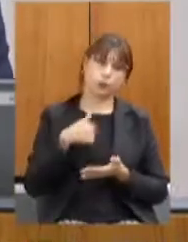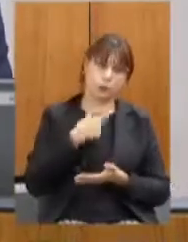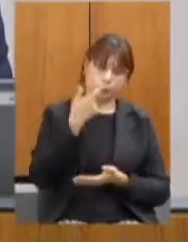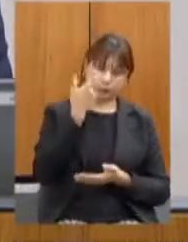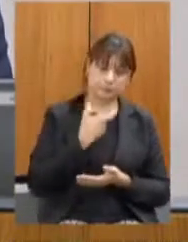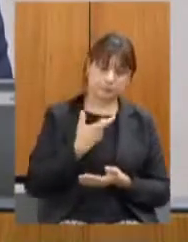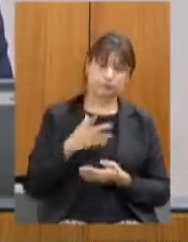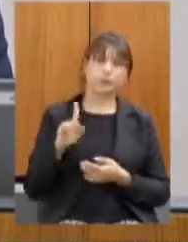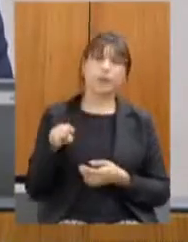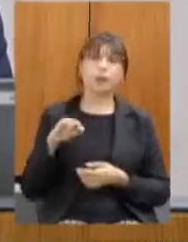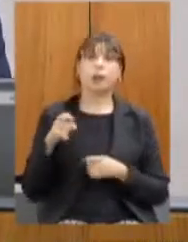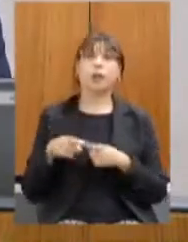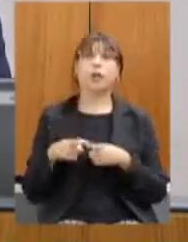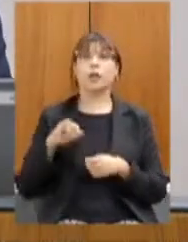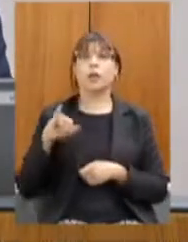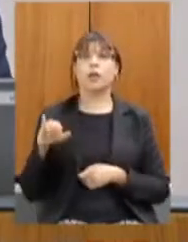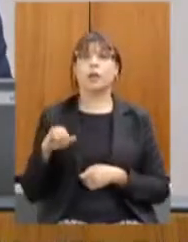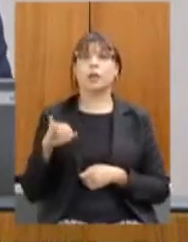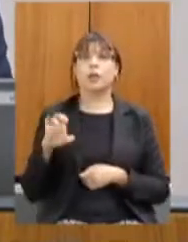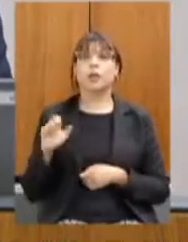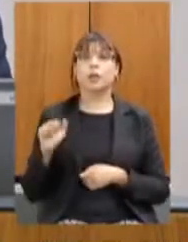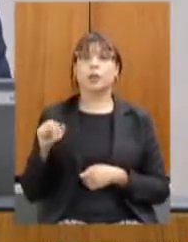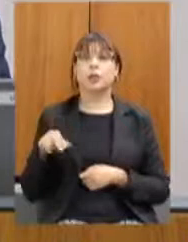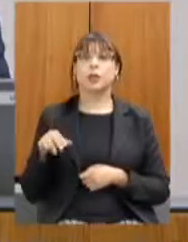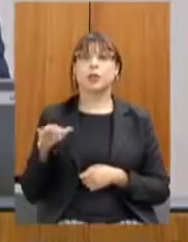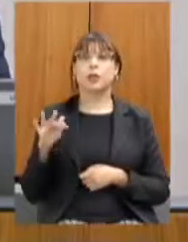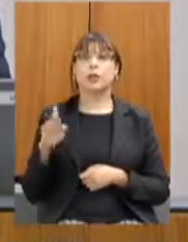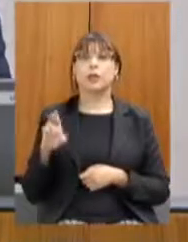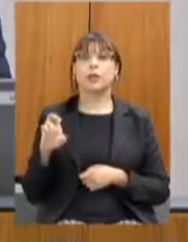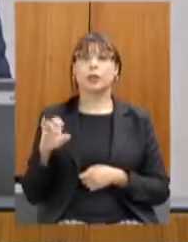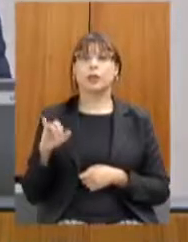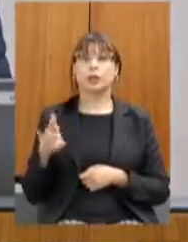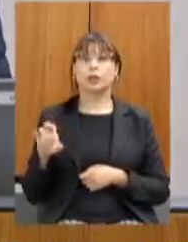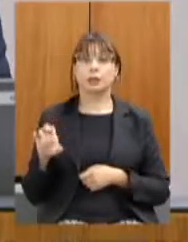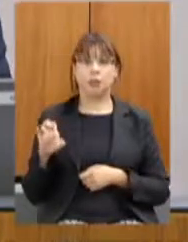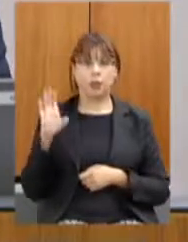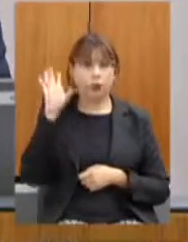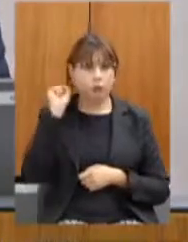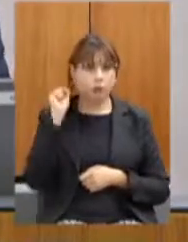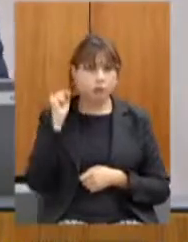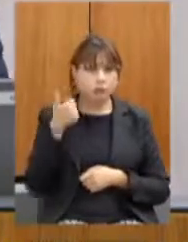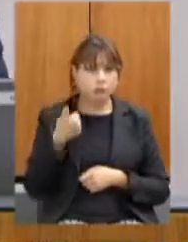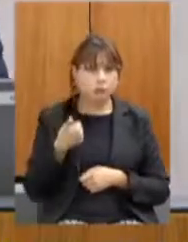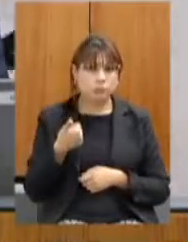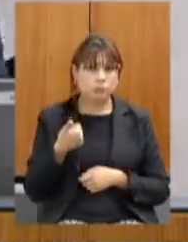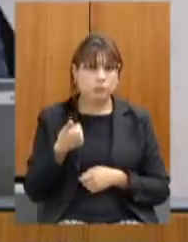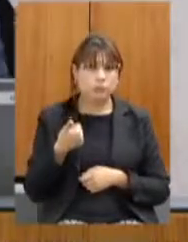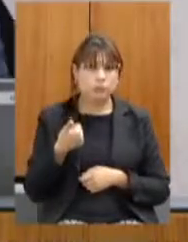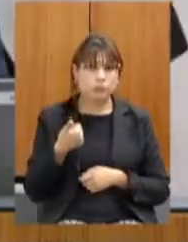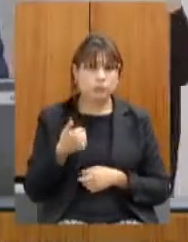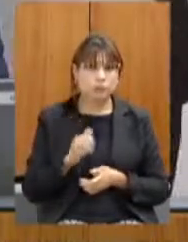Freire Dr Jean Freire sou tá na nós estamos ouvindo